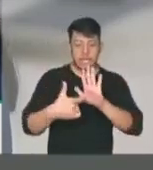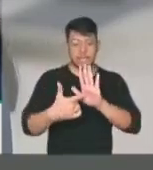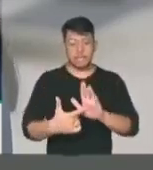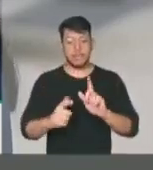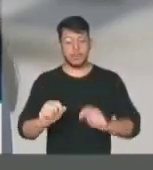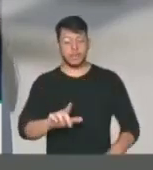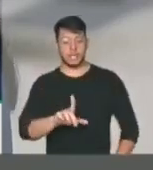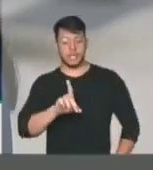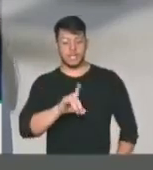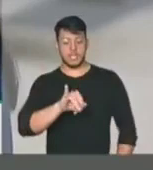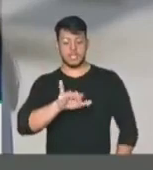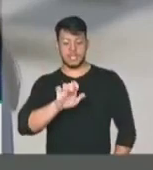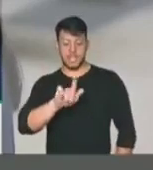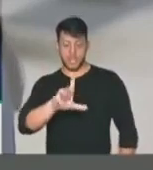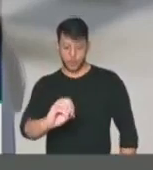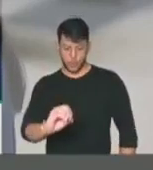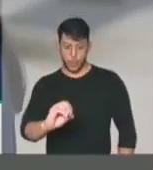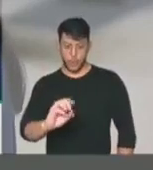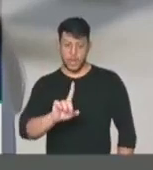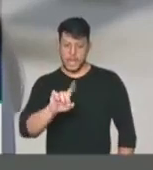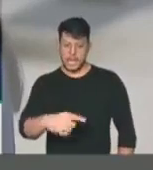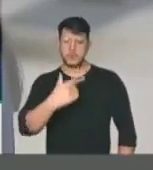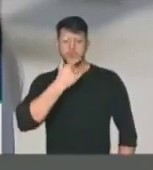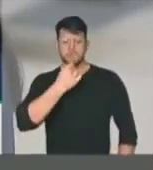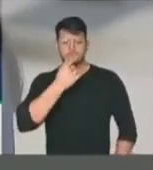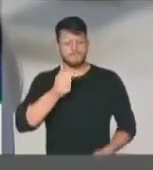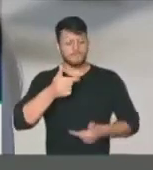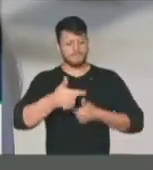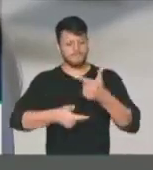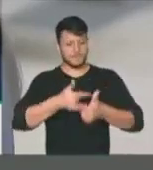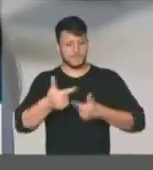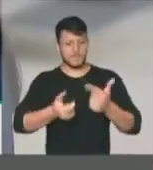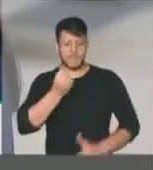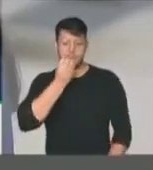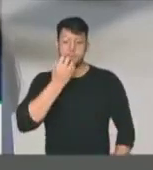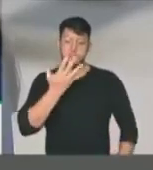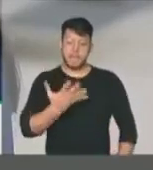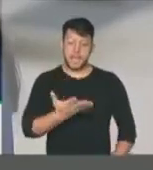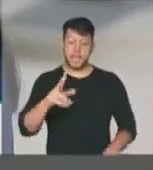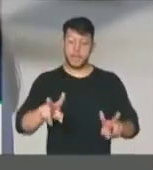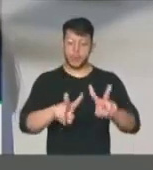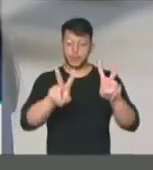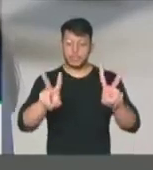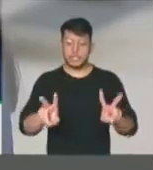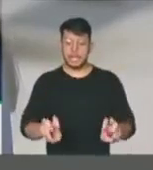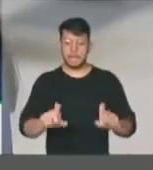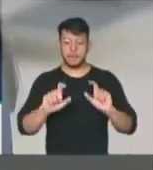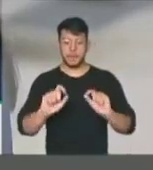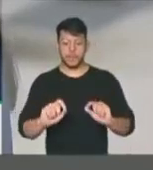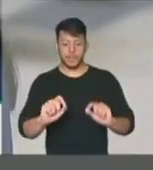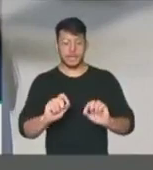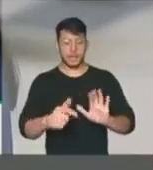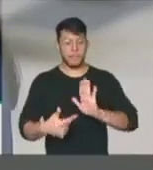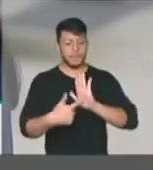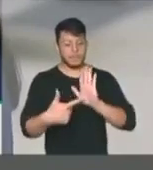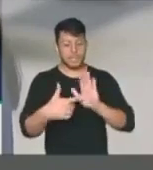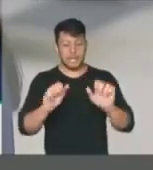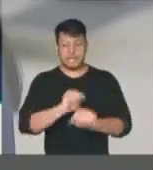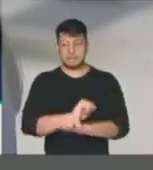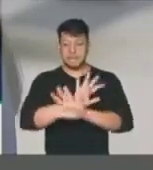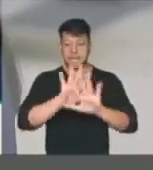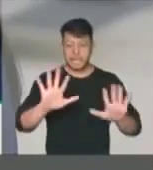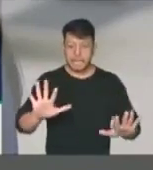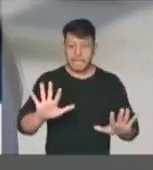Speche, que tem trabalhado muito pelo município, atuado muito nas questões relacionadas à transparência,